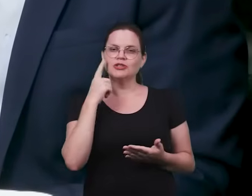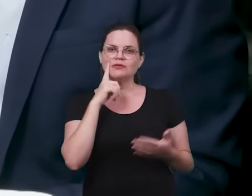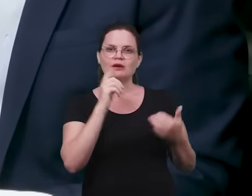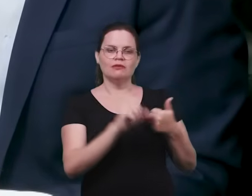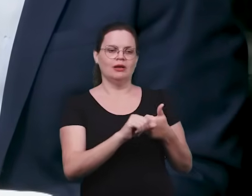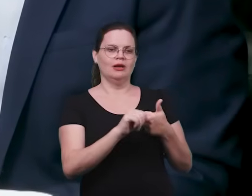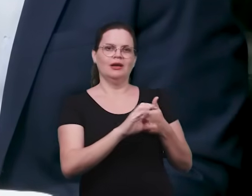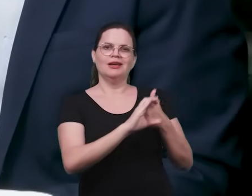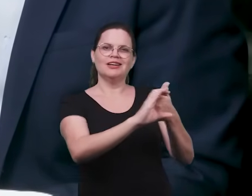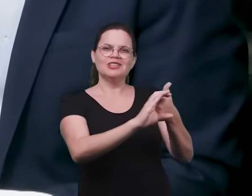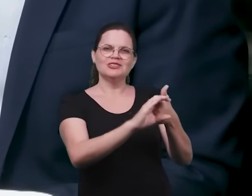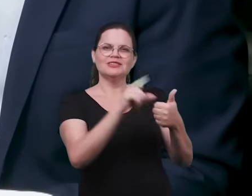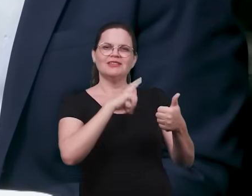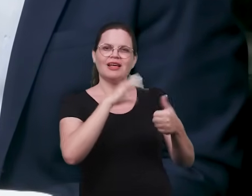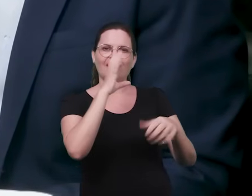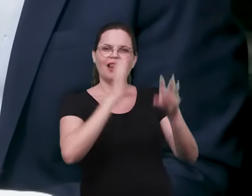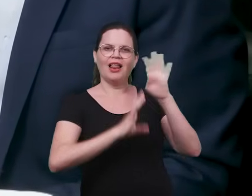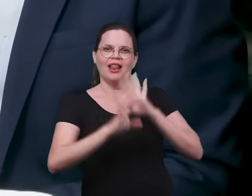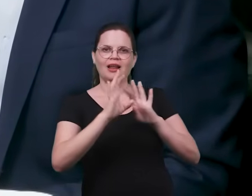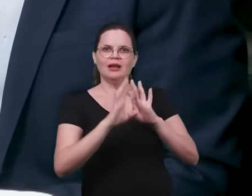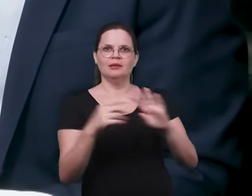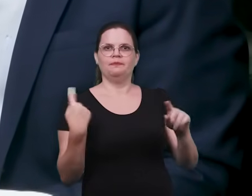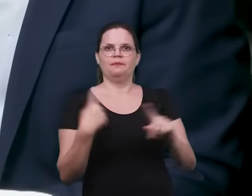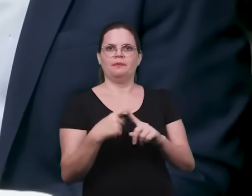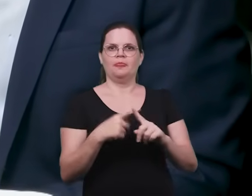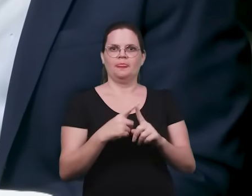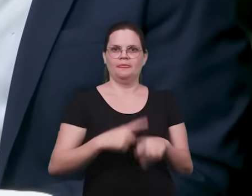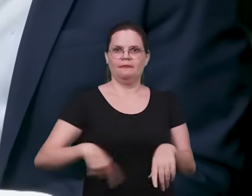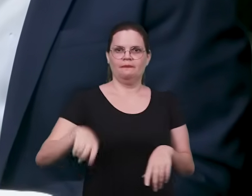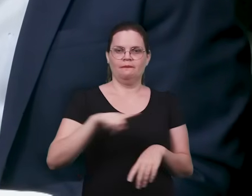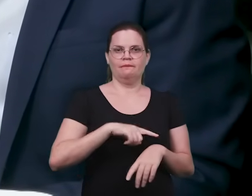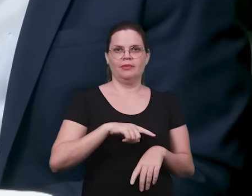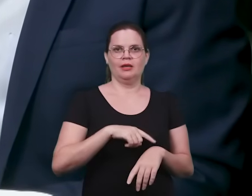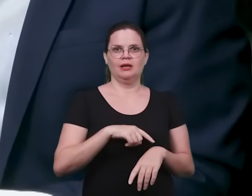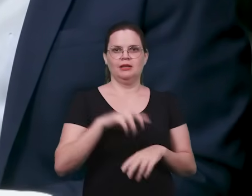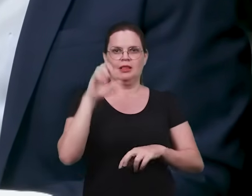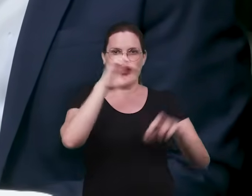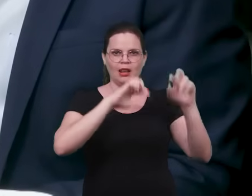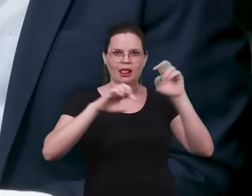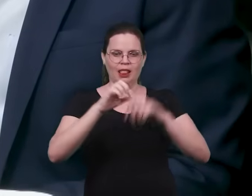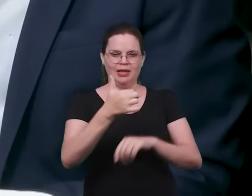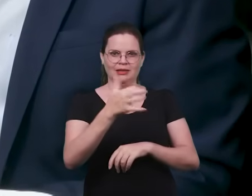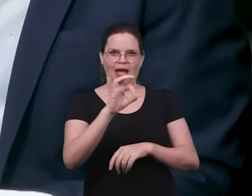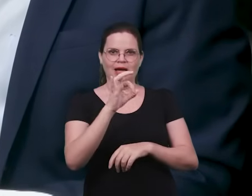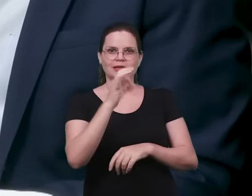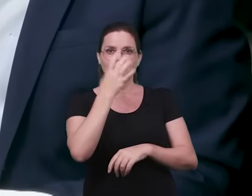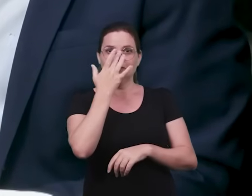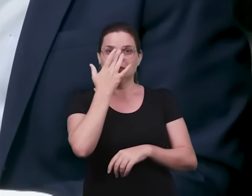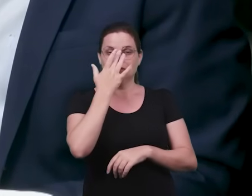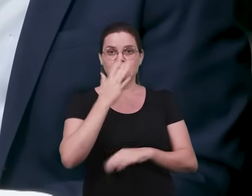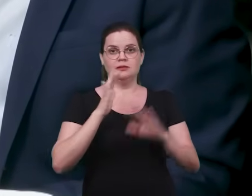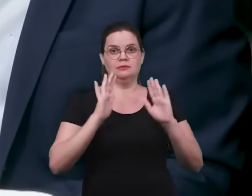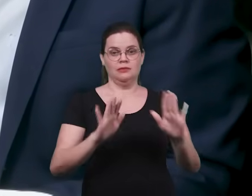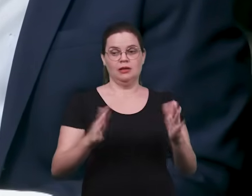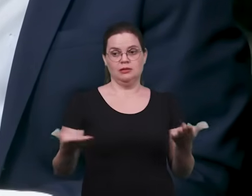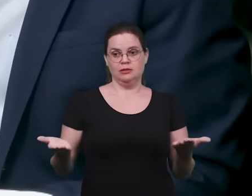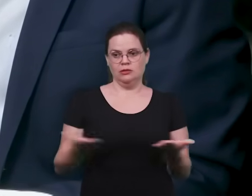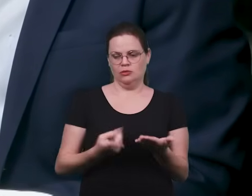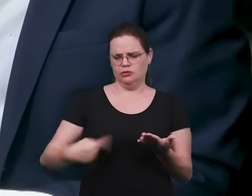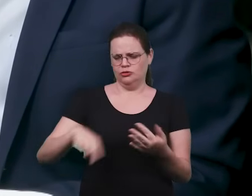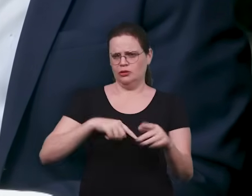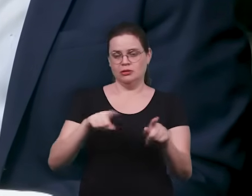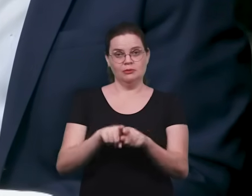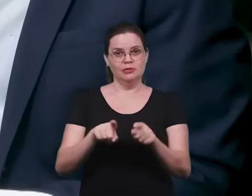gente critica lá os espias covardes, mas hoje, os 10, hoje nós vivemos dias de